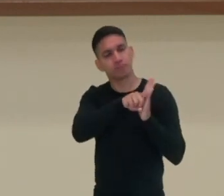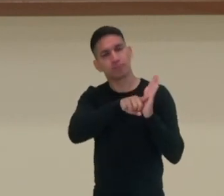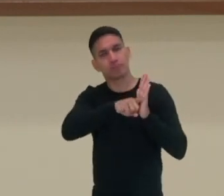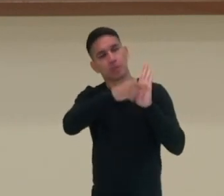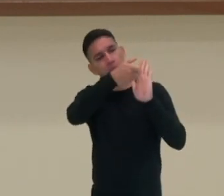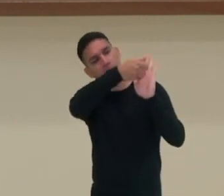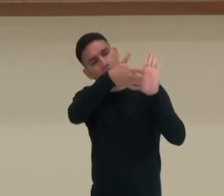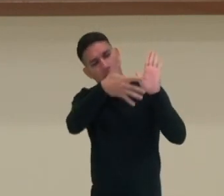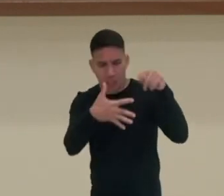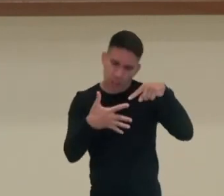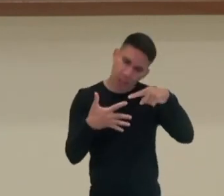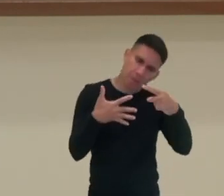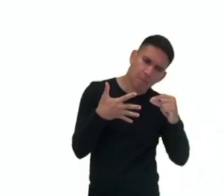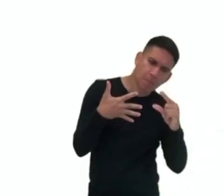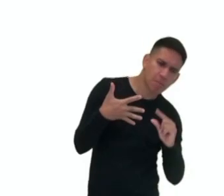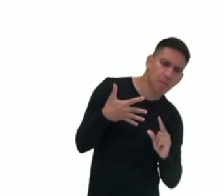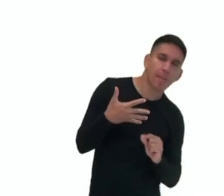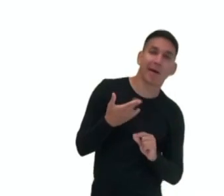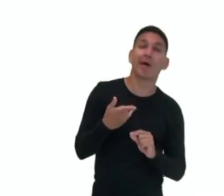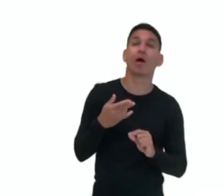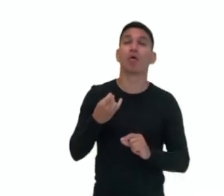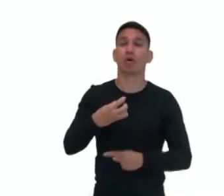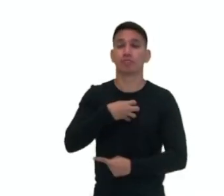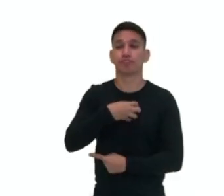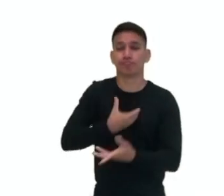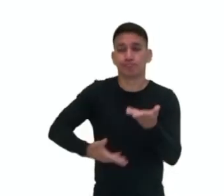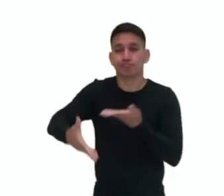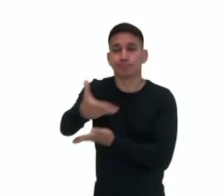rolagem. Boas ações e meio ambiente.